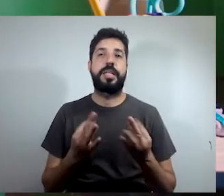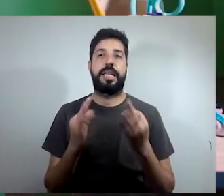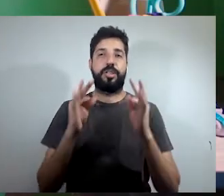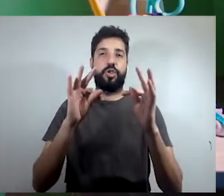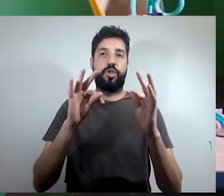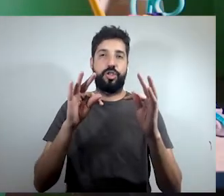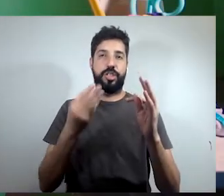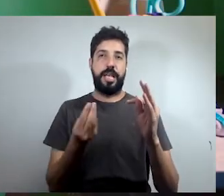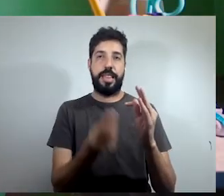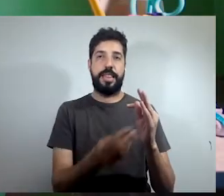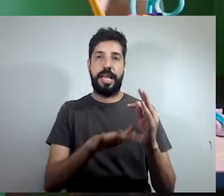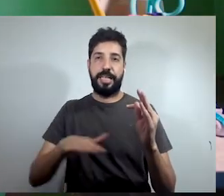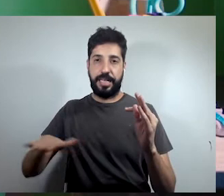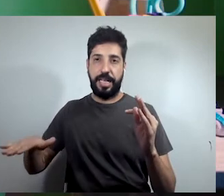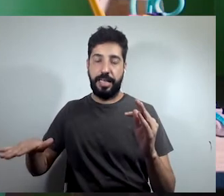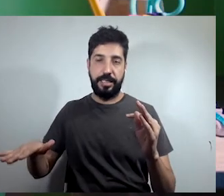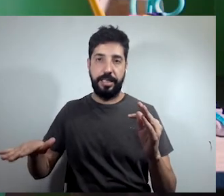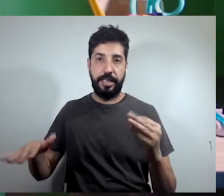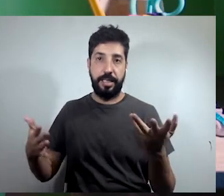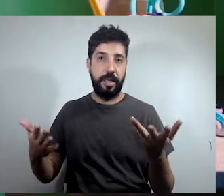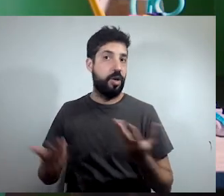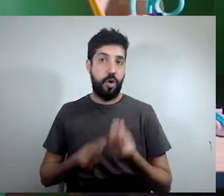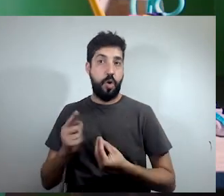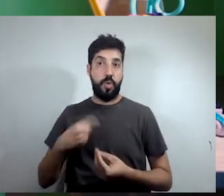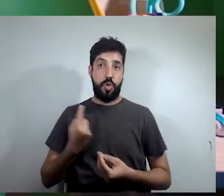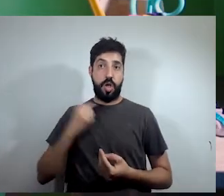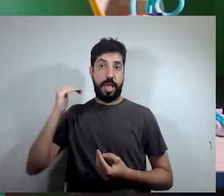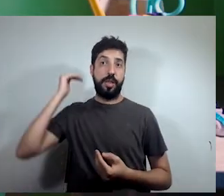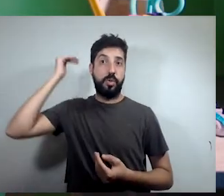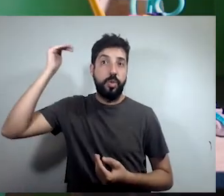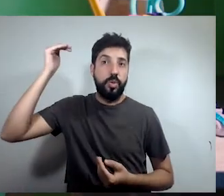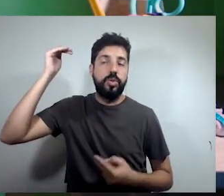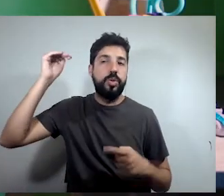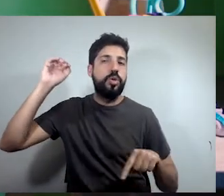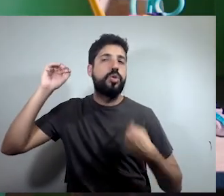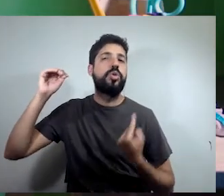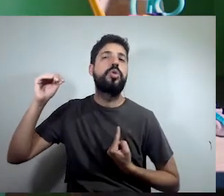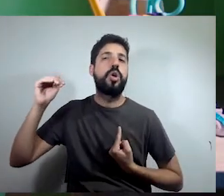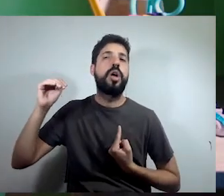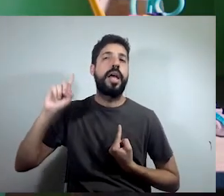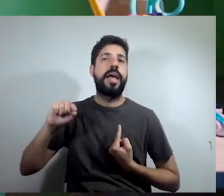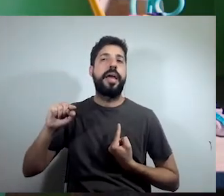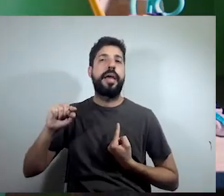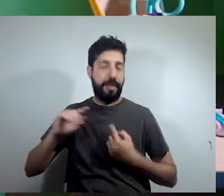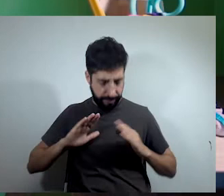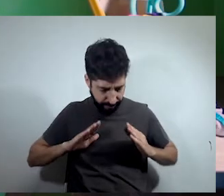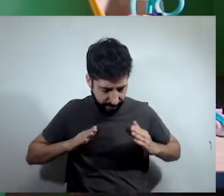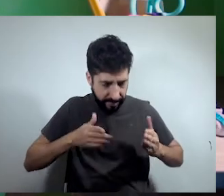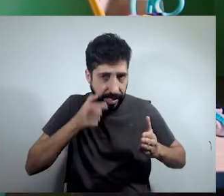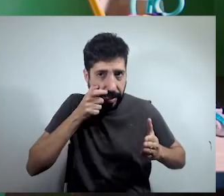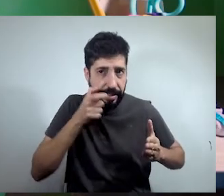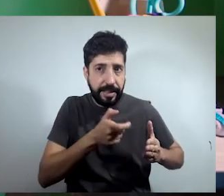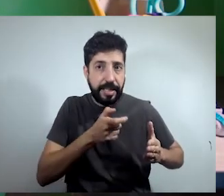são elas. Então, até que ponto nós adultos somos centrados nos